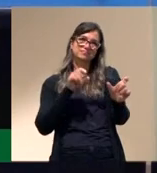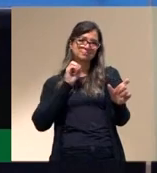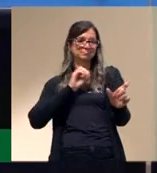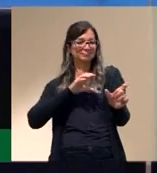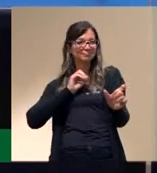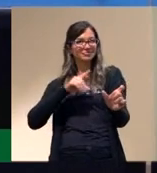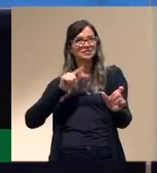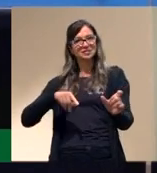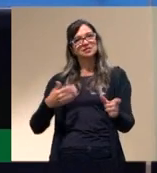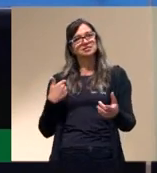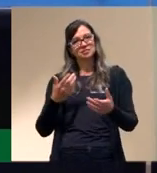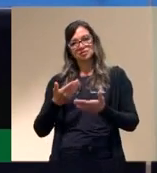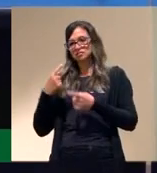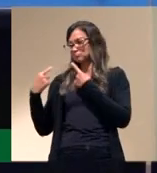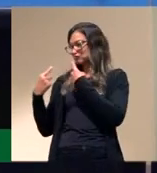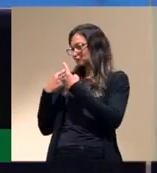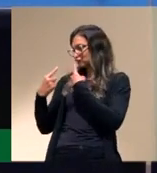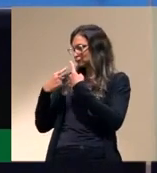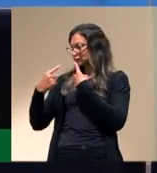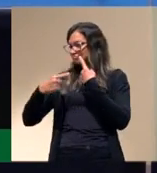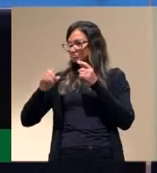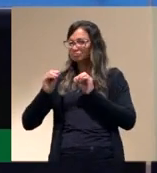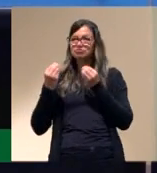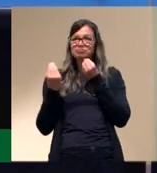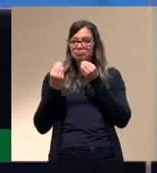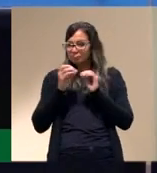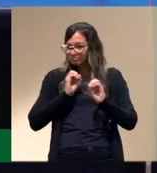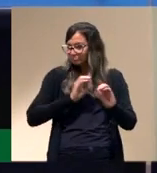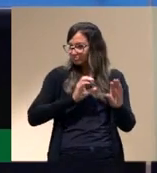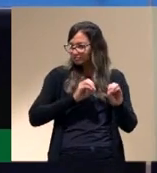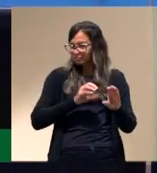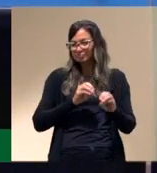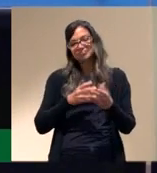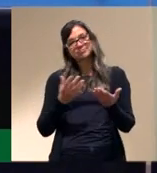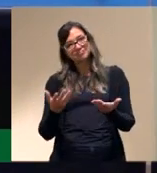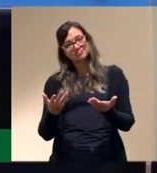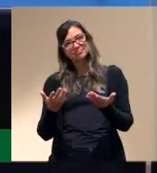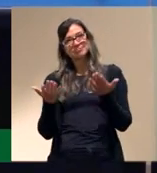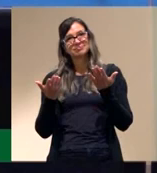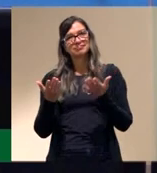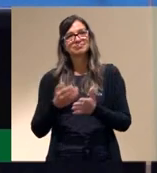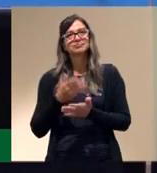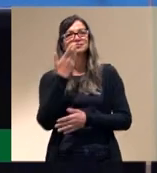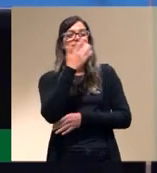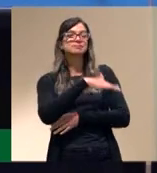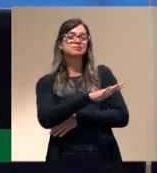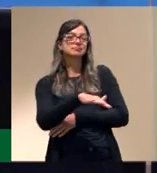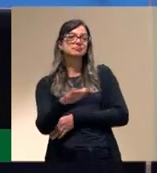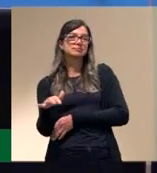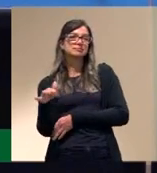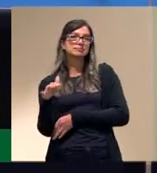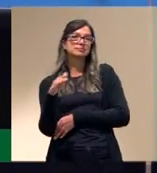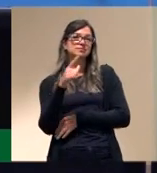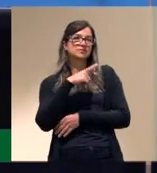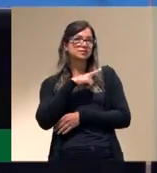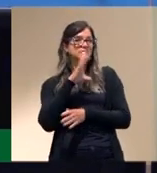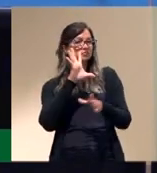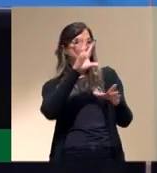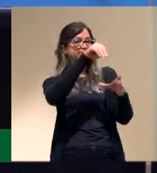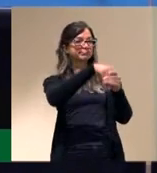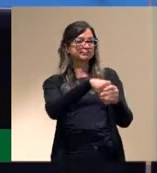essa ação educativa, né? Essas crianças como crianças